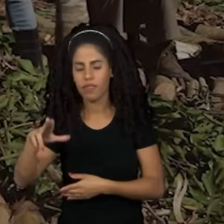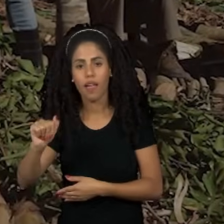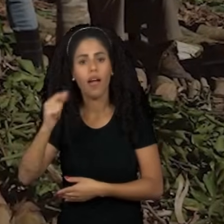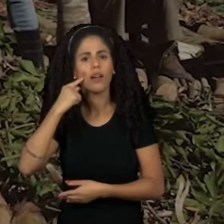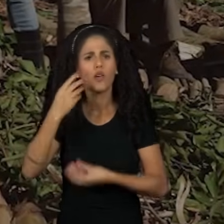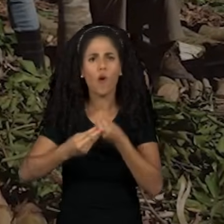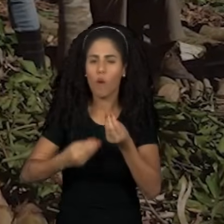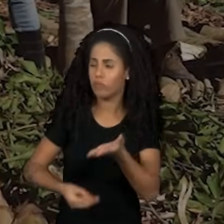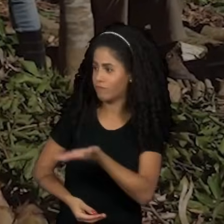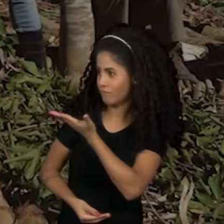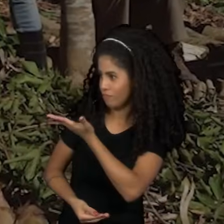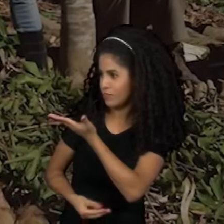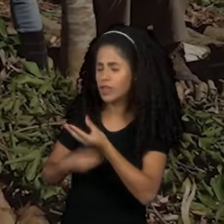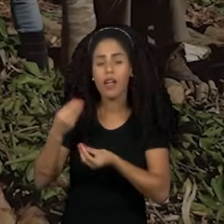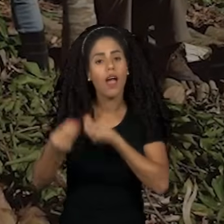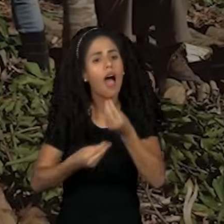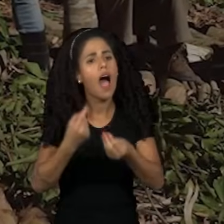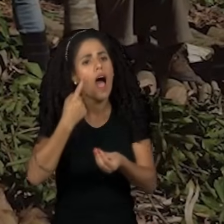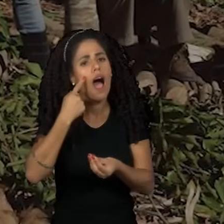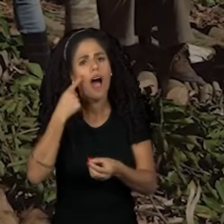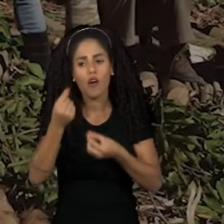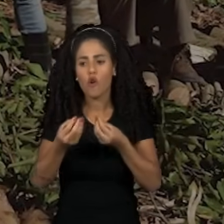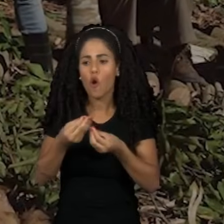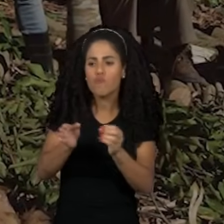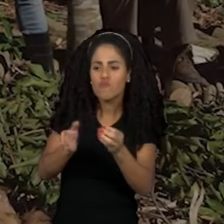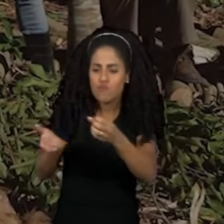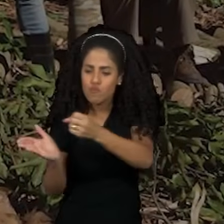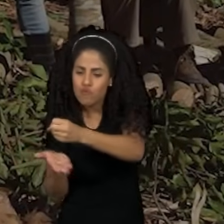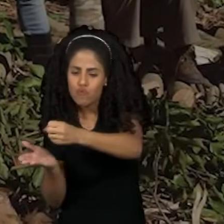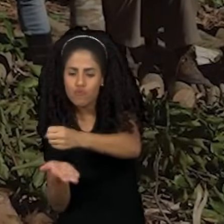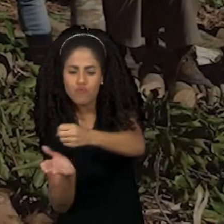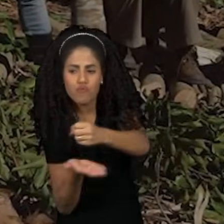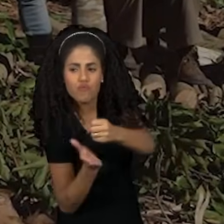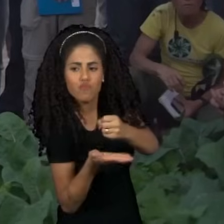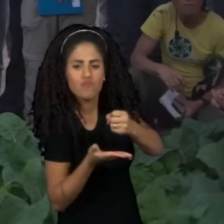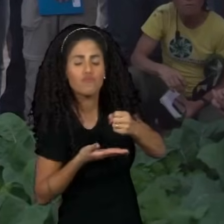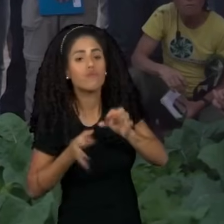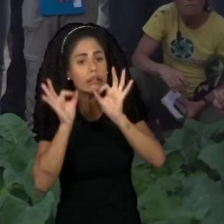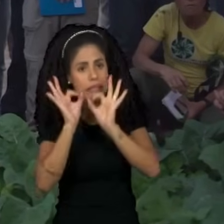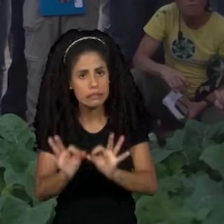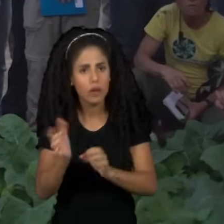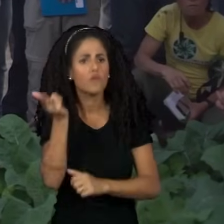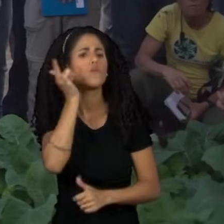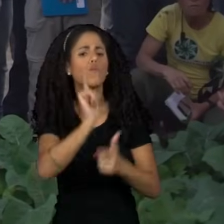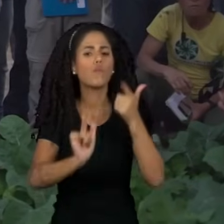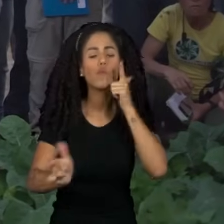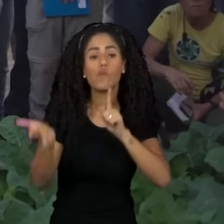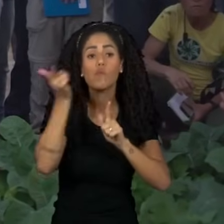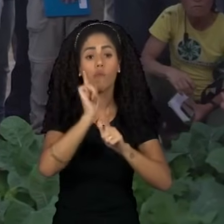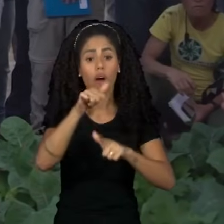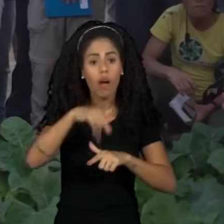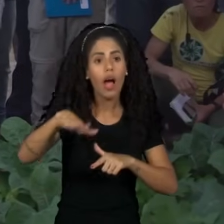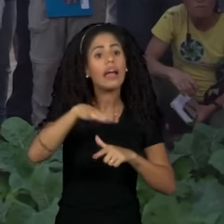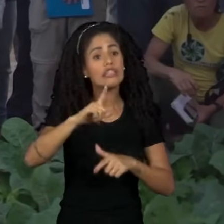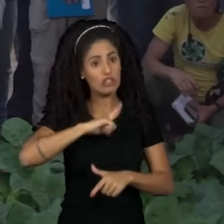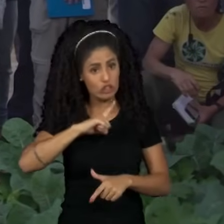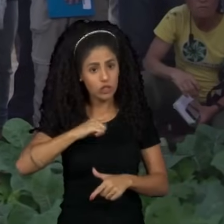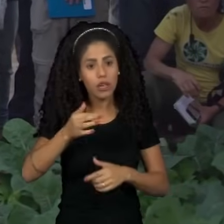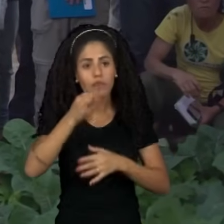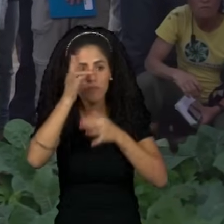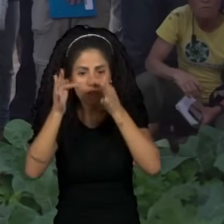fui xingado muito de doido, ou seja, que estavam secando, cumprindo a sua função, e aqueles que tinham florido e